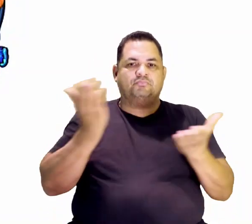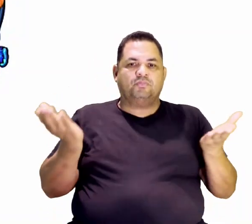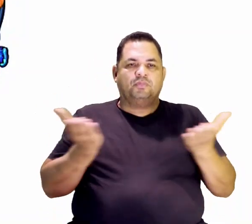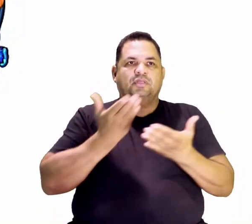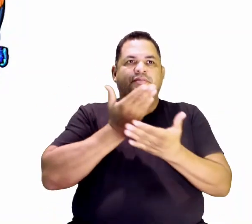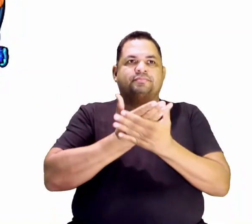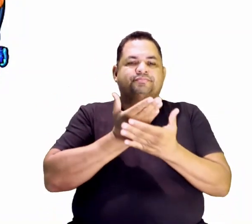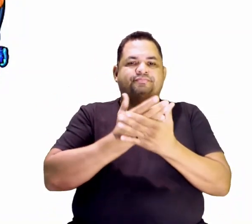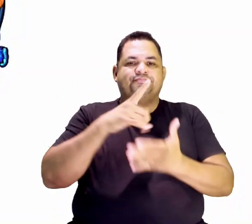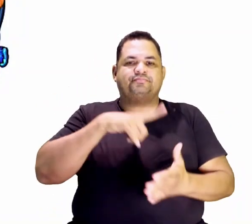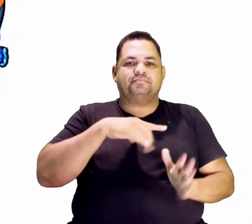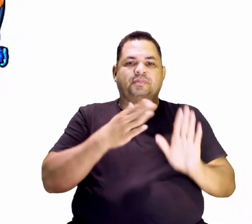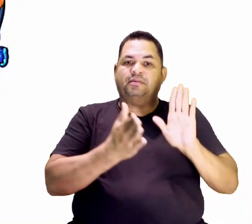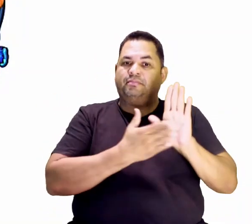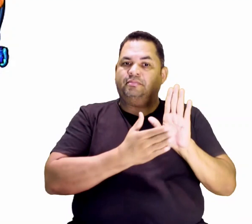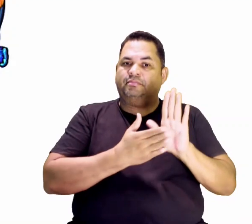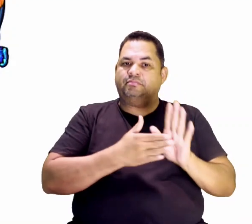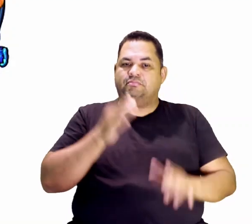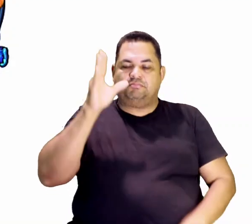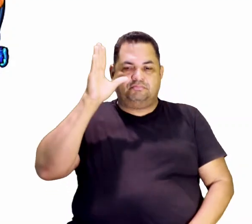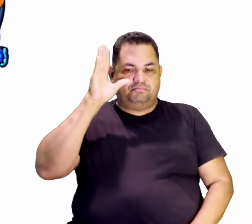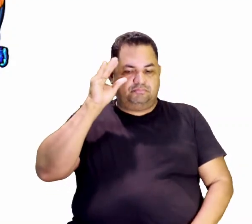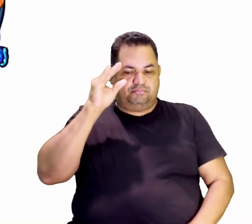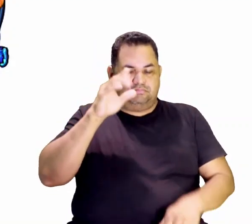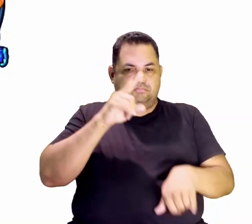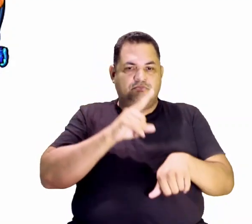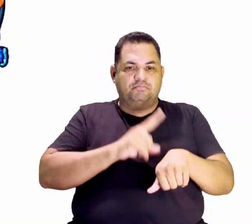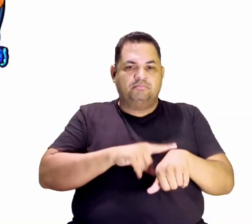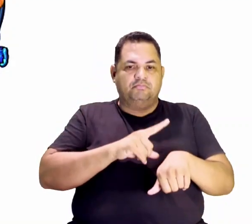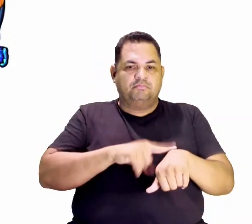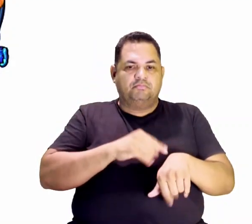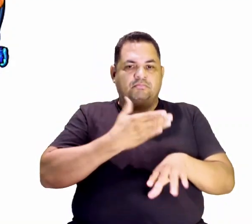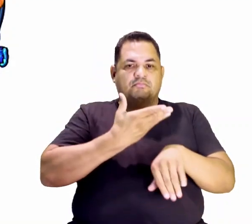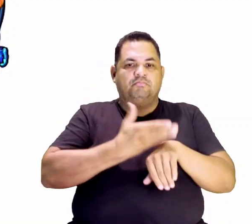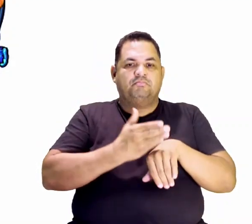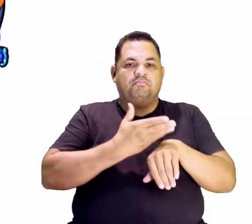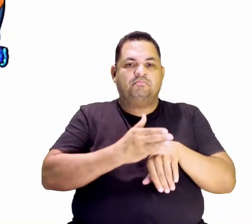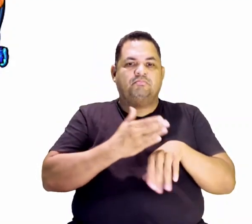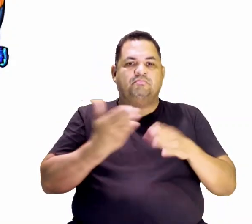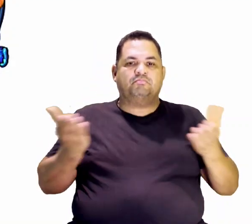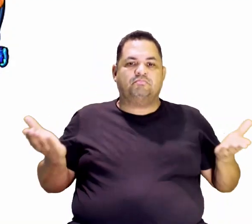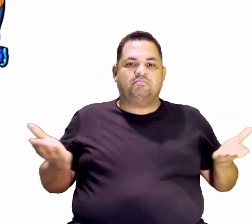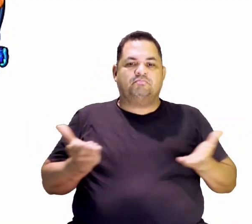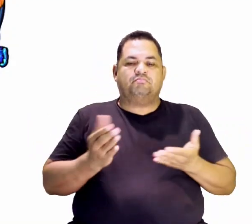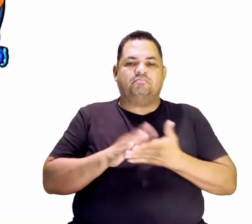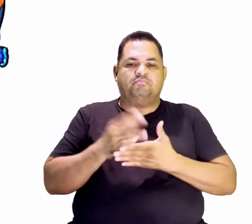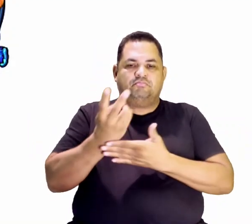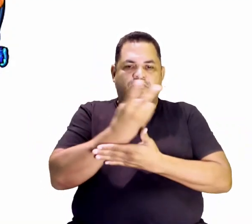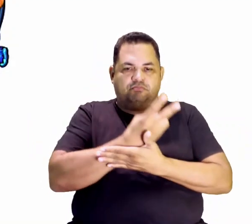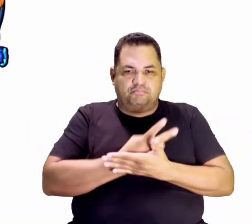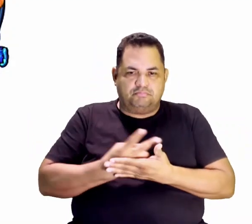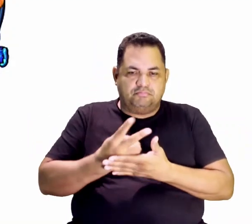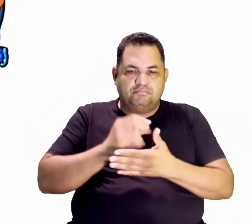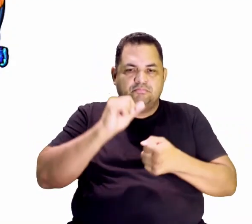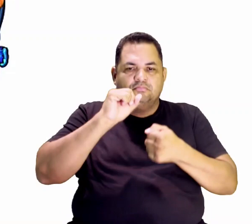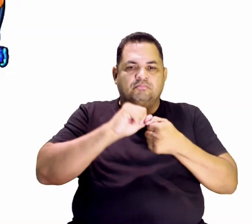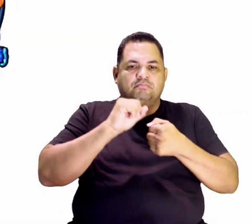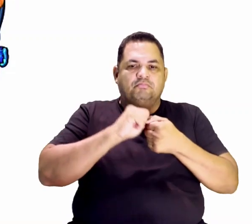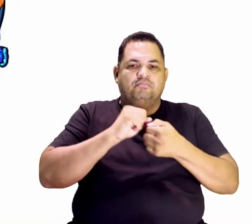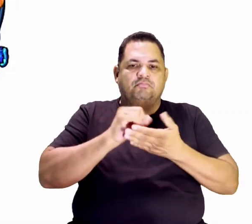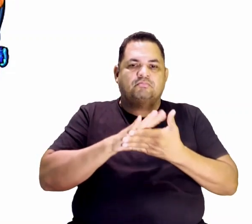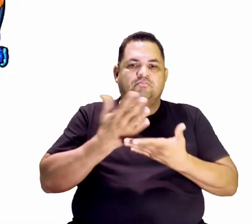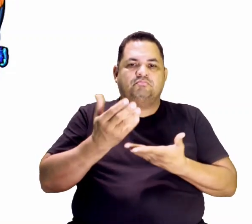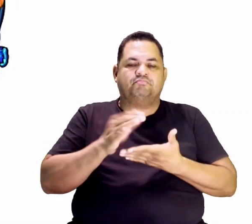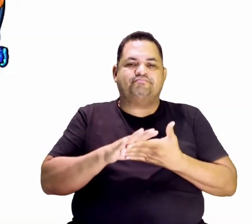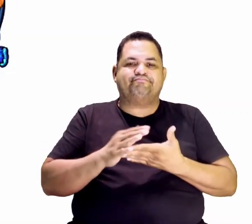proposta interessante também no nosso momento exercite-se. Você vai buscar e realizar uma atividade voltada para essa